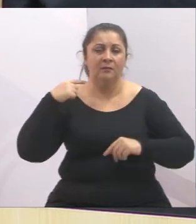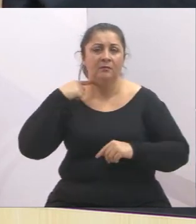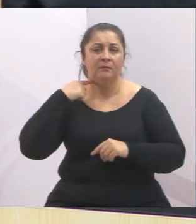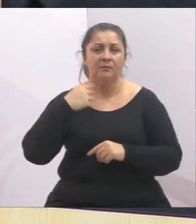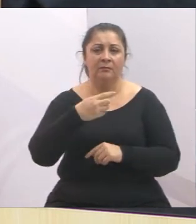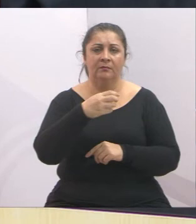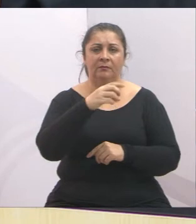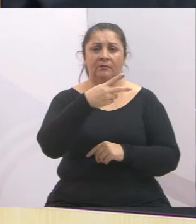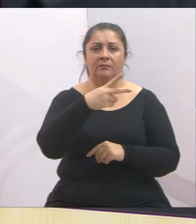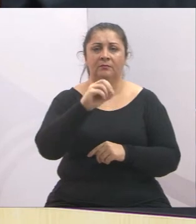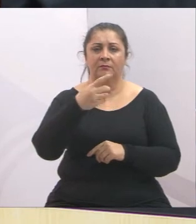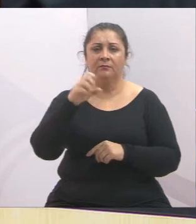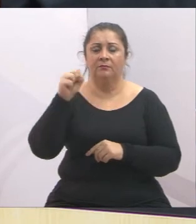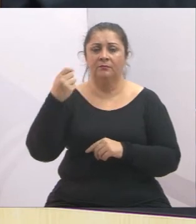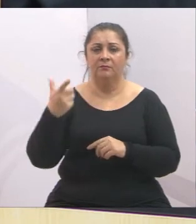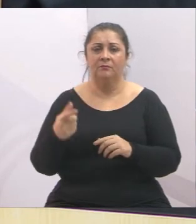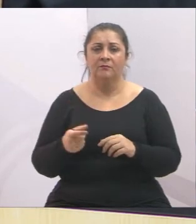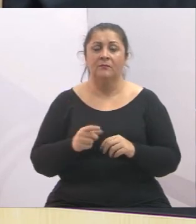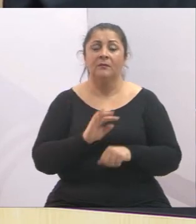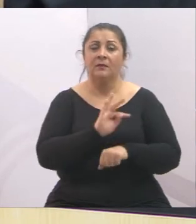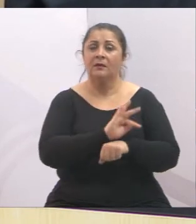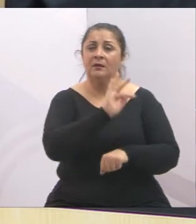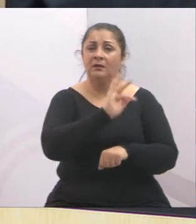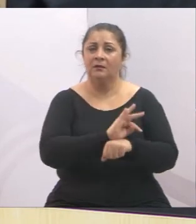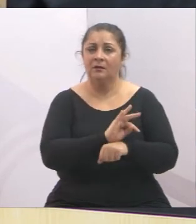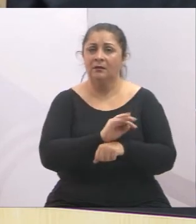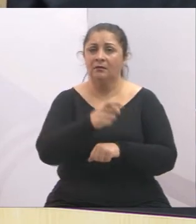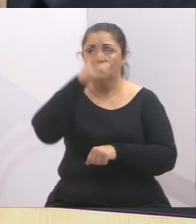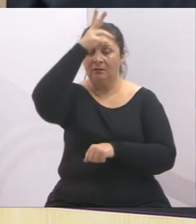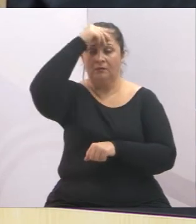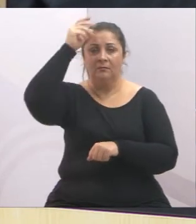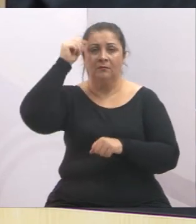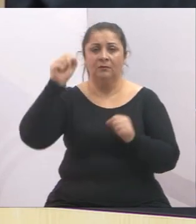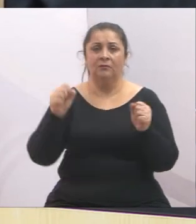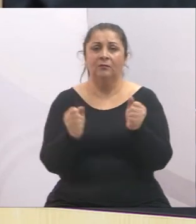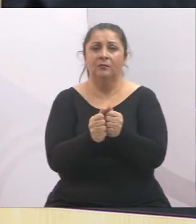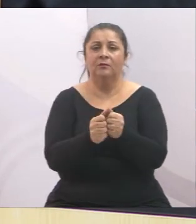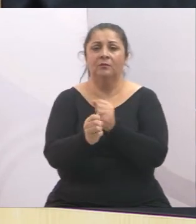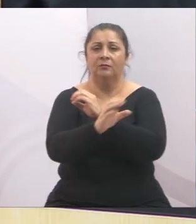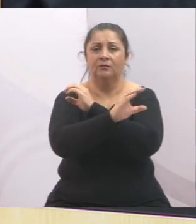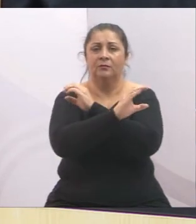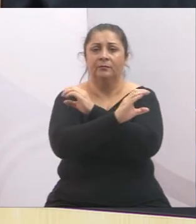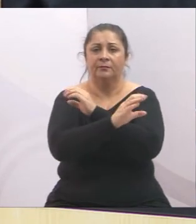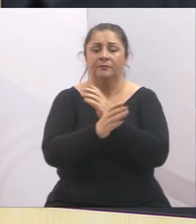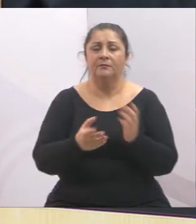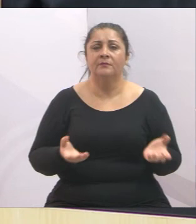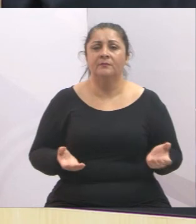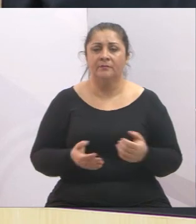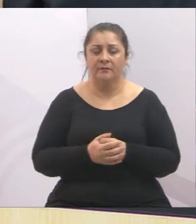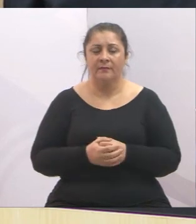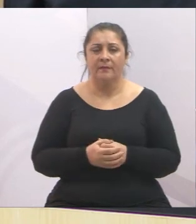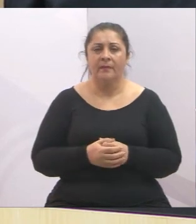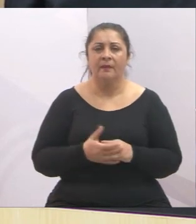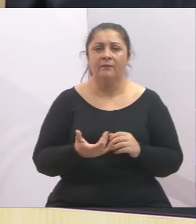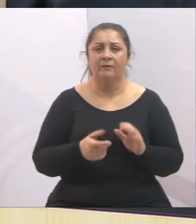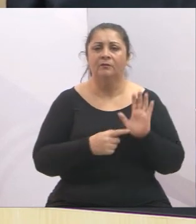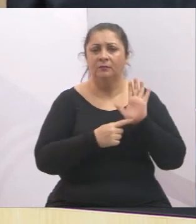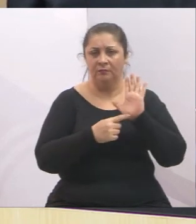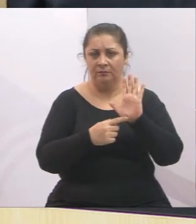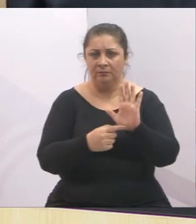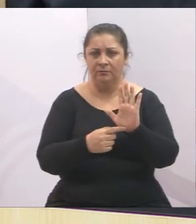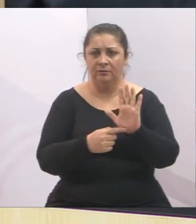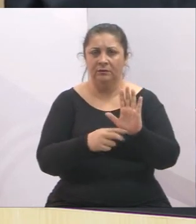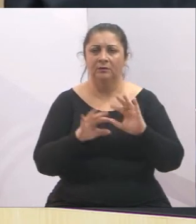a representatividade técnica da Prefeitura e da Caixa Econômica Federal. Considerando o levantamento abaixo